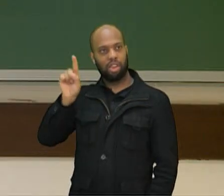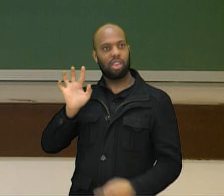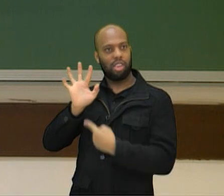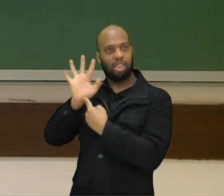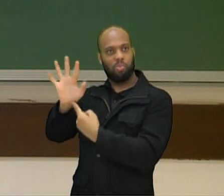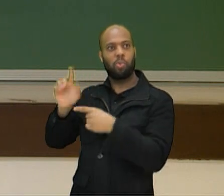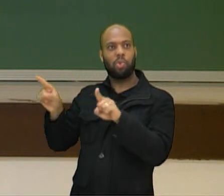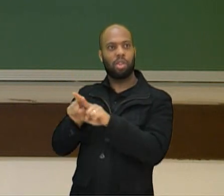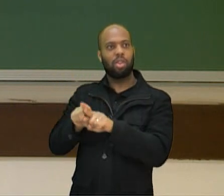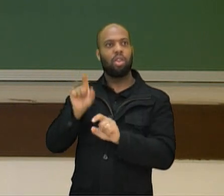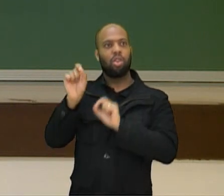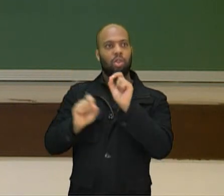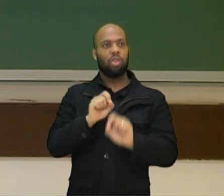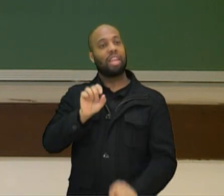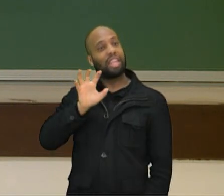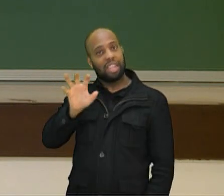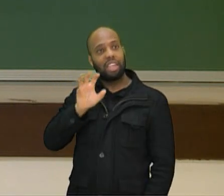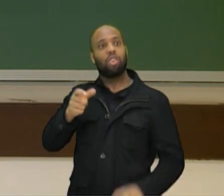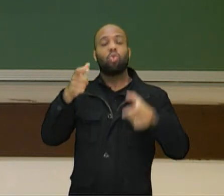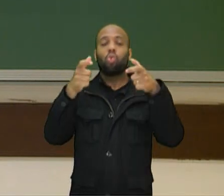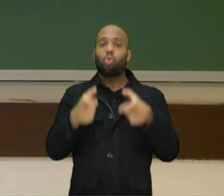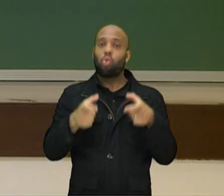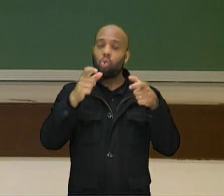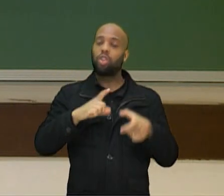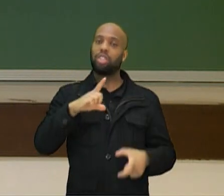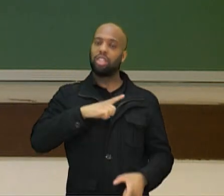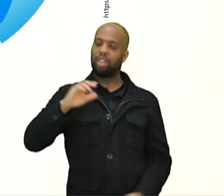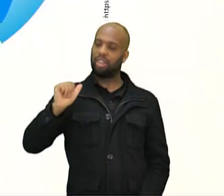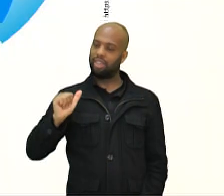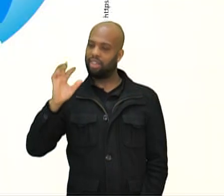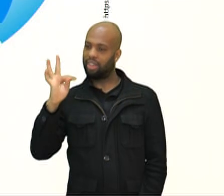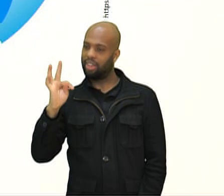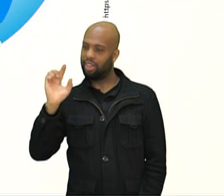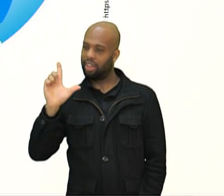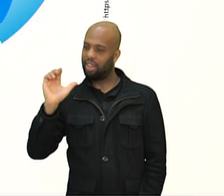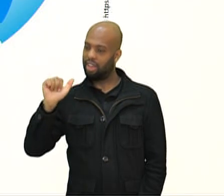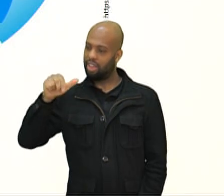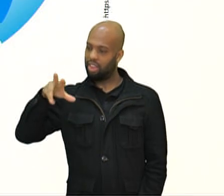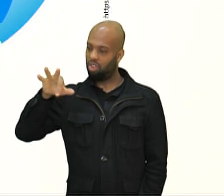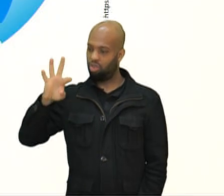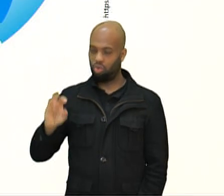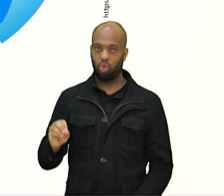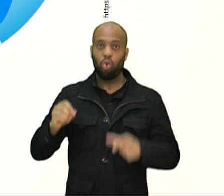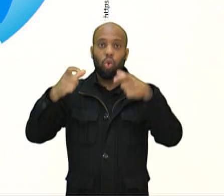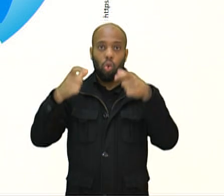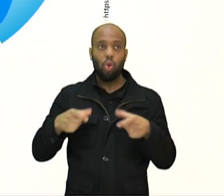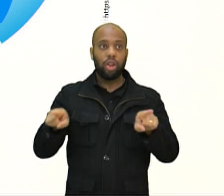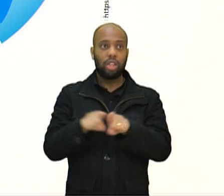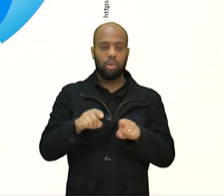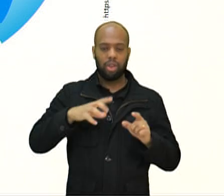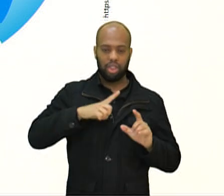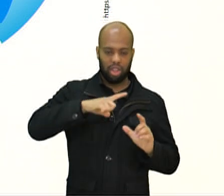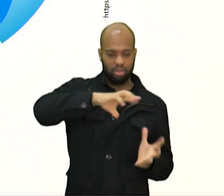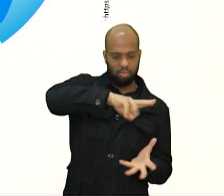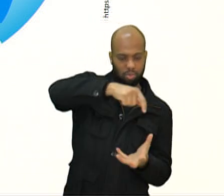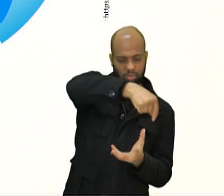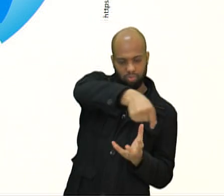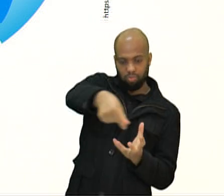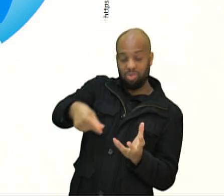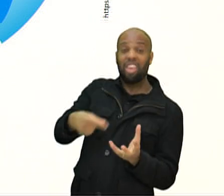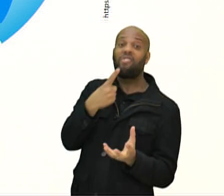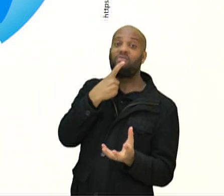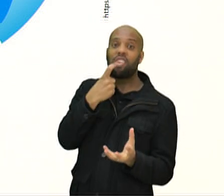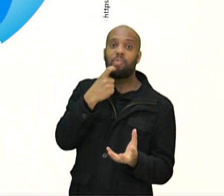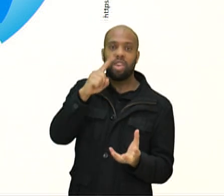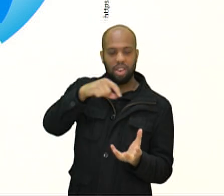para você na tela justamente a localização desse oceano, que é o Oceano Atlântico, e a linha do Equador ali representada pela